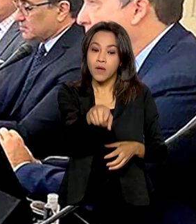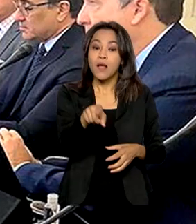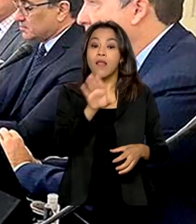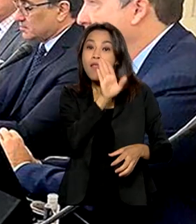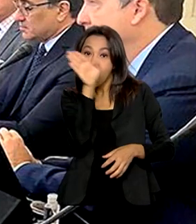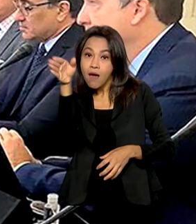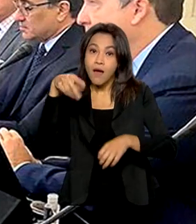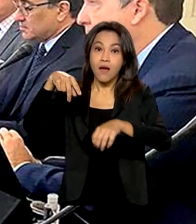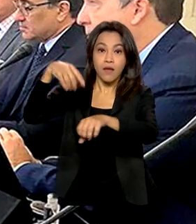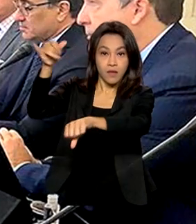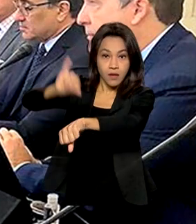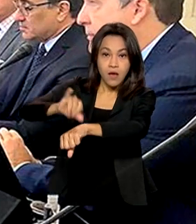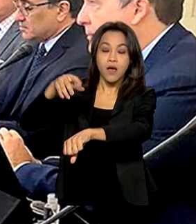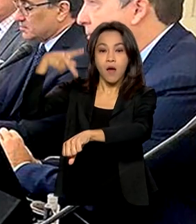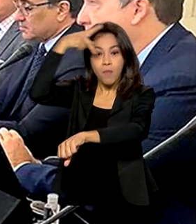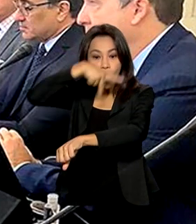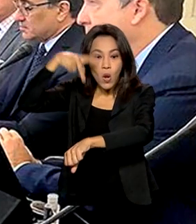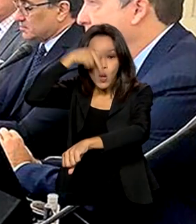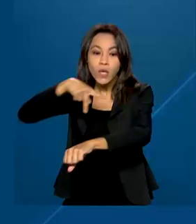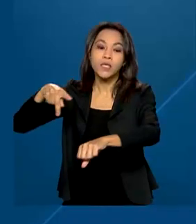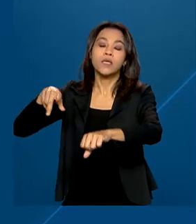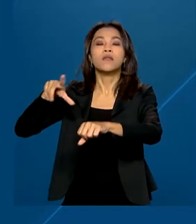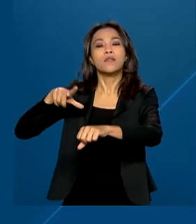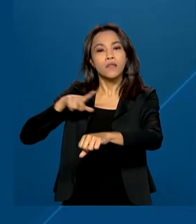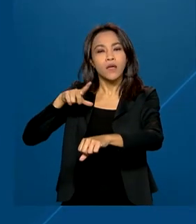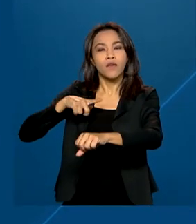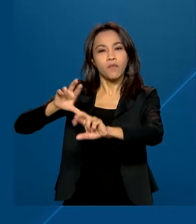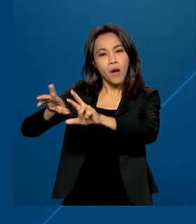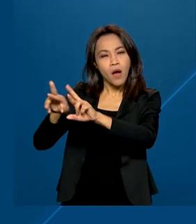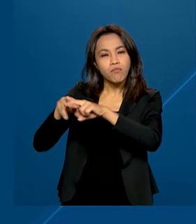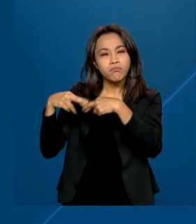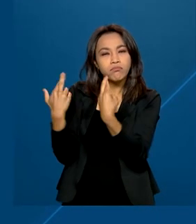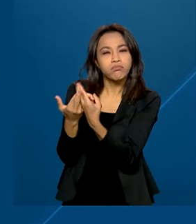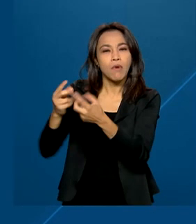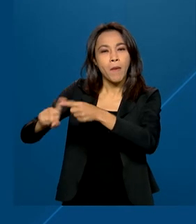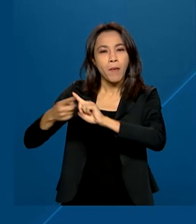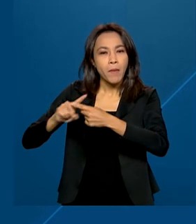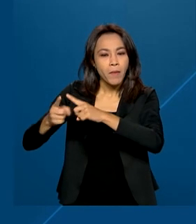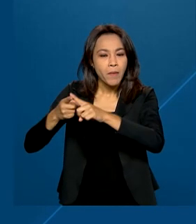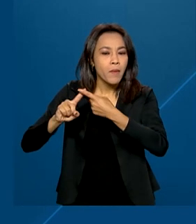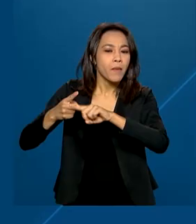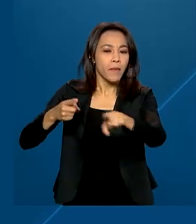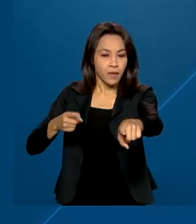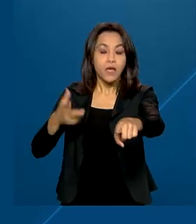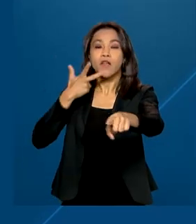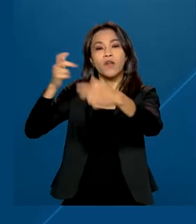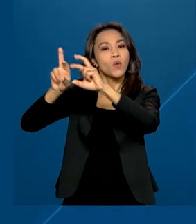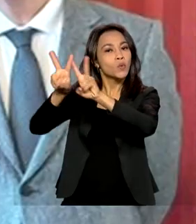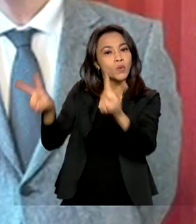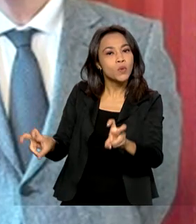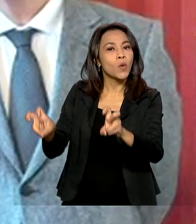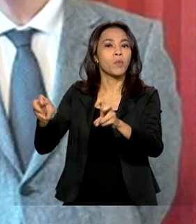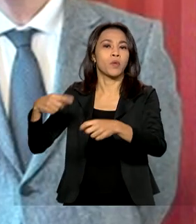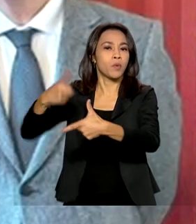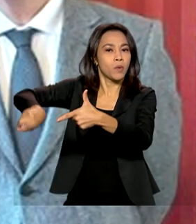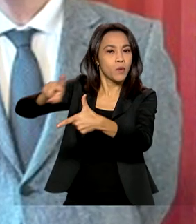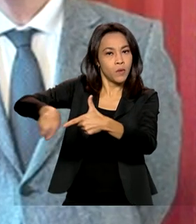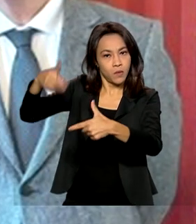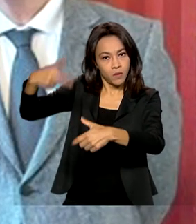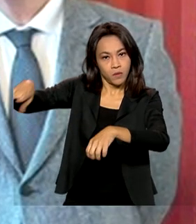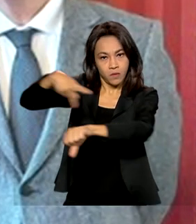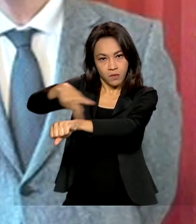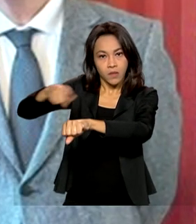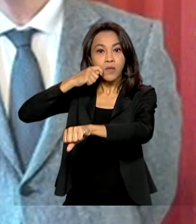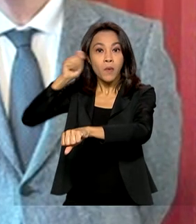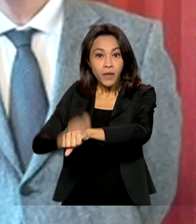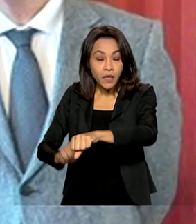reuniu com o chanceler polonês, Zbneu Rao. Entre os temas tratados estava, claro, a crise na Ucrânia e o incremento